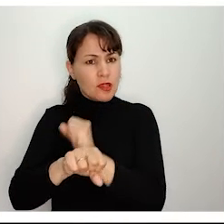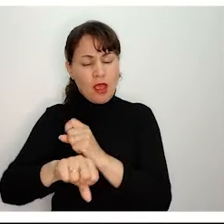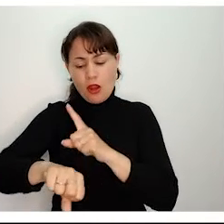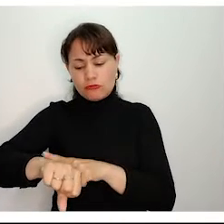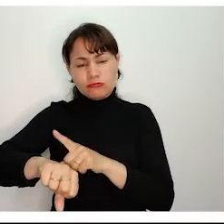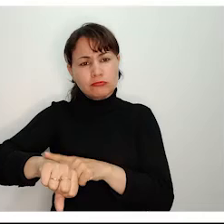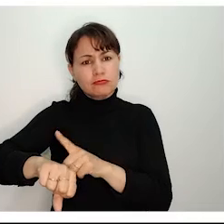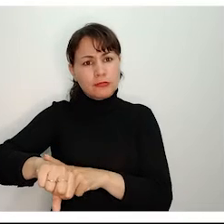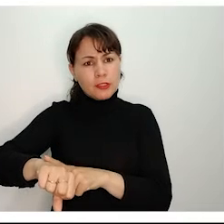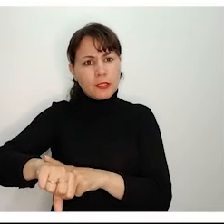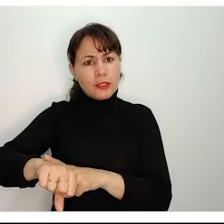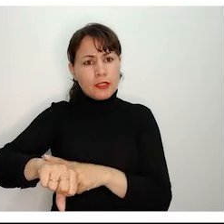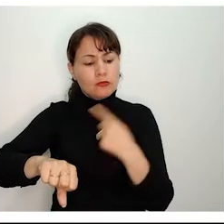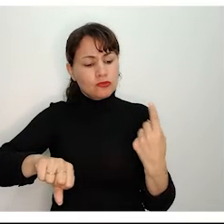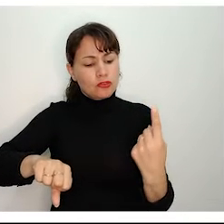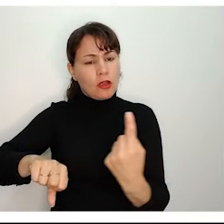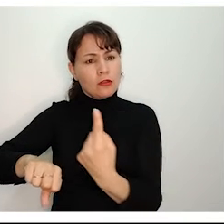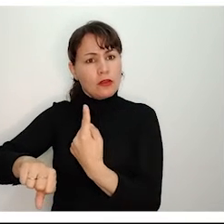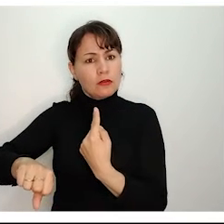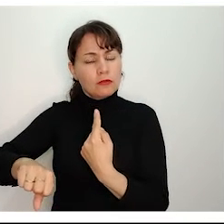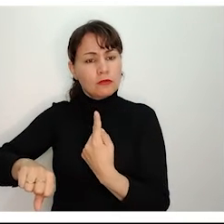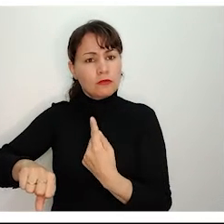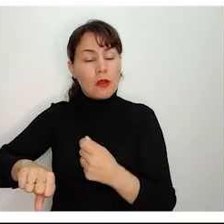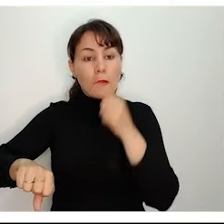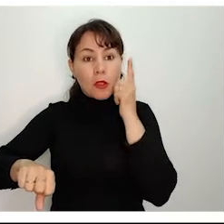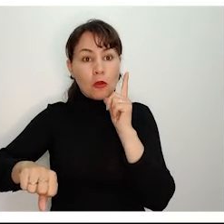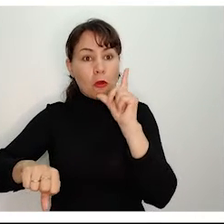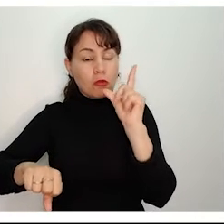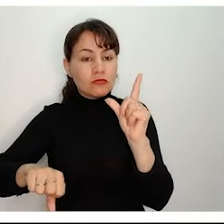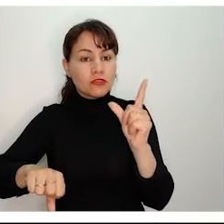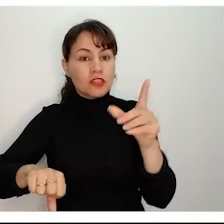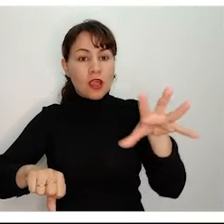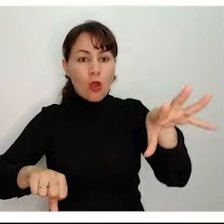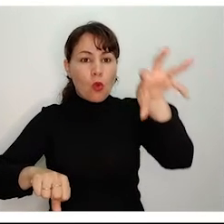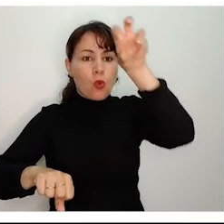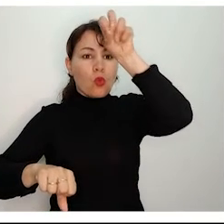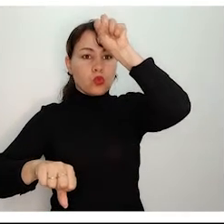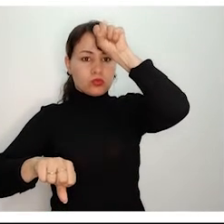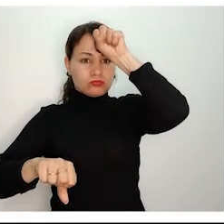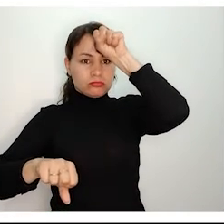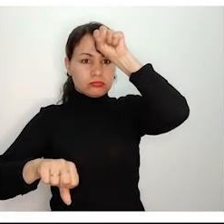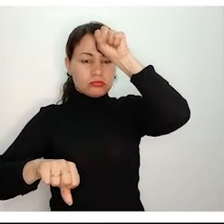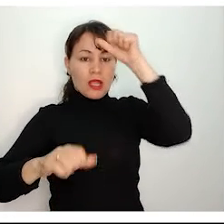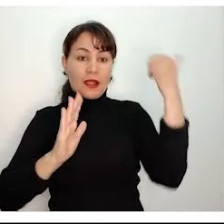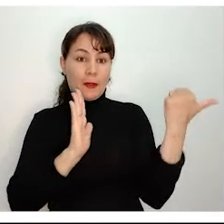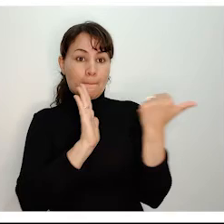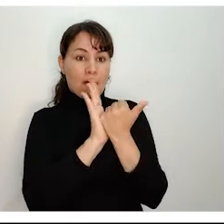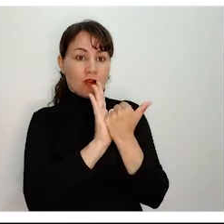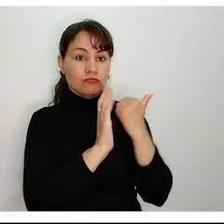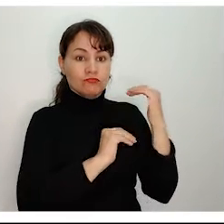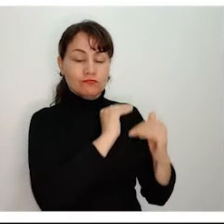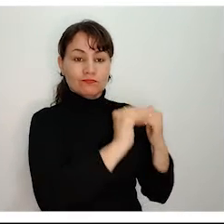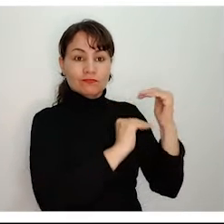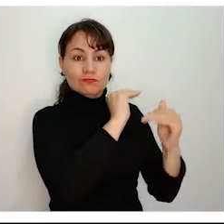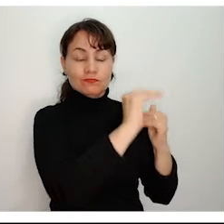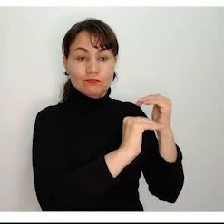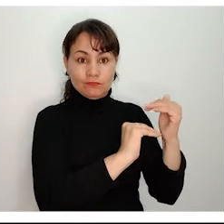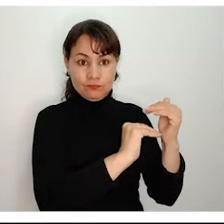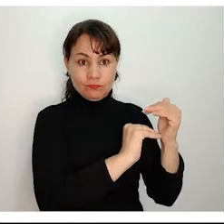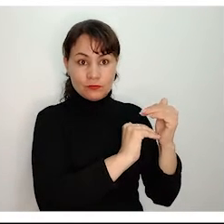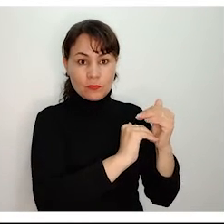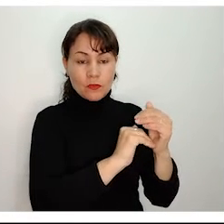tempo ao tempo, que seria esperar o tempo de cada criança para que ela possa adquirir então aquele marco